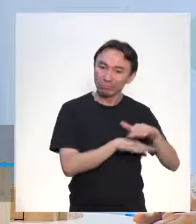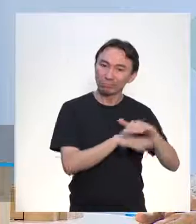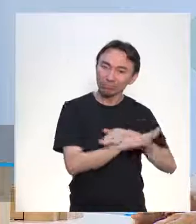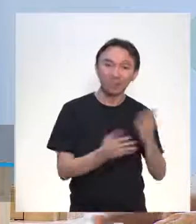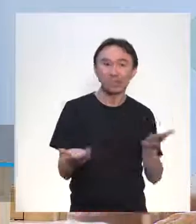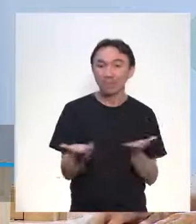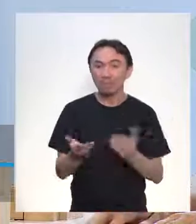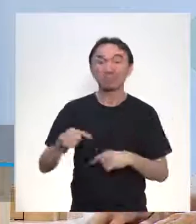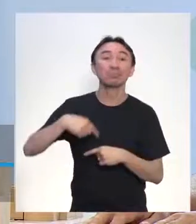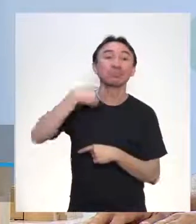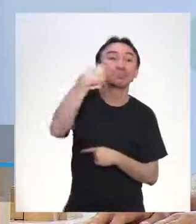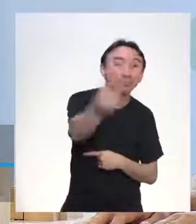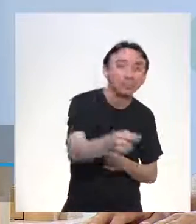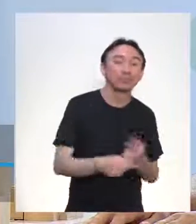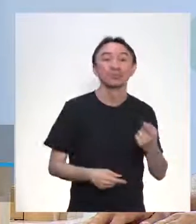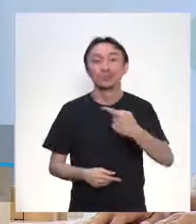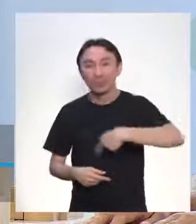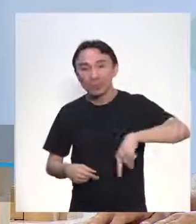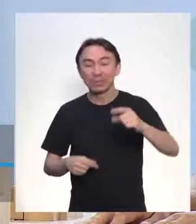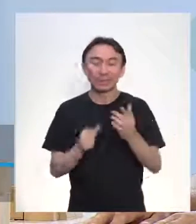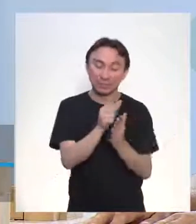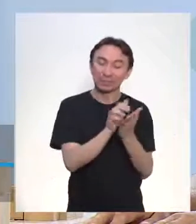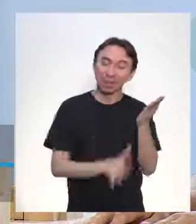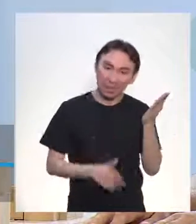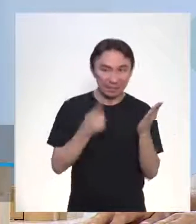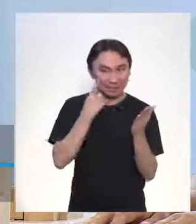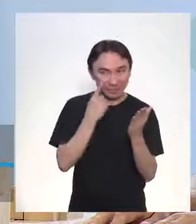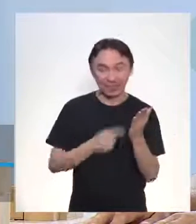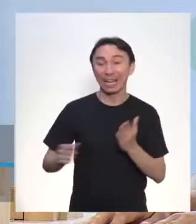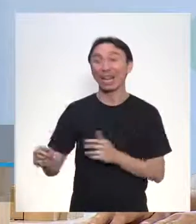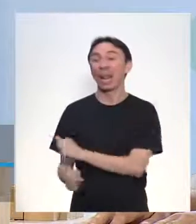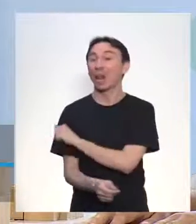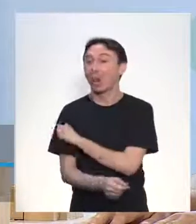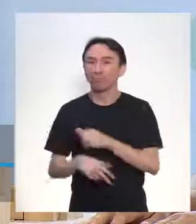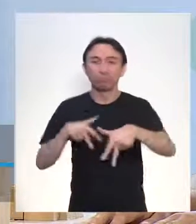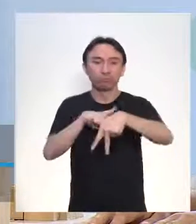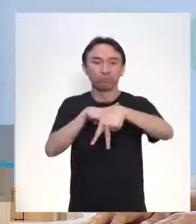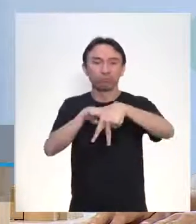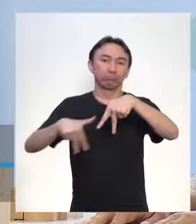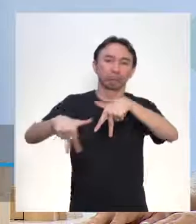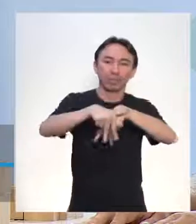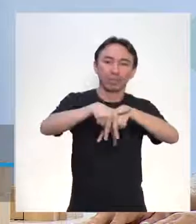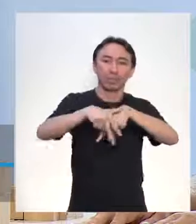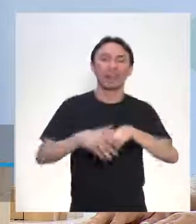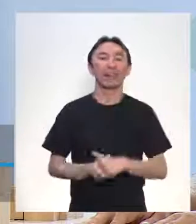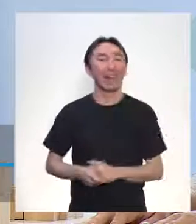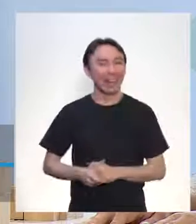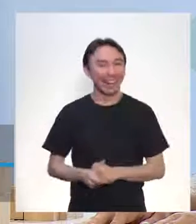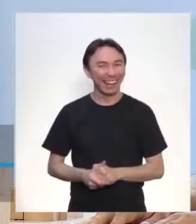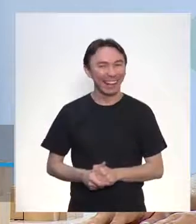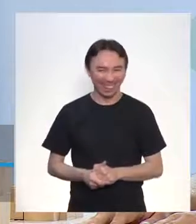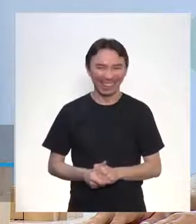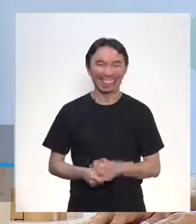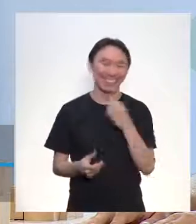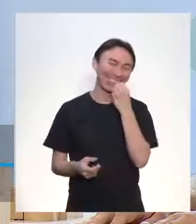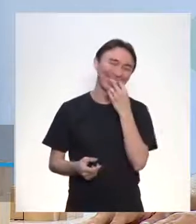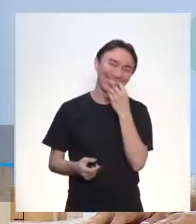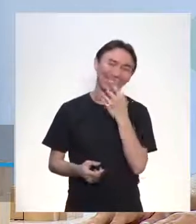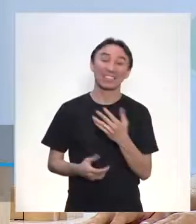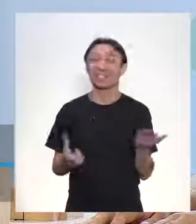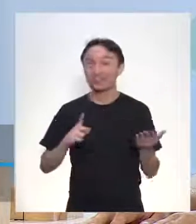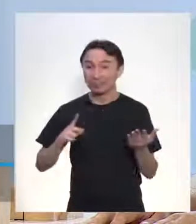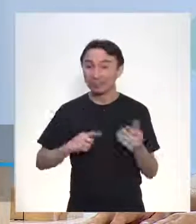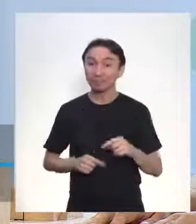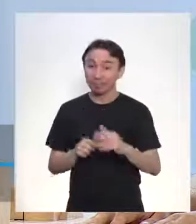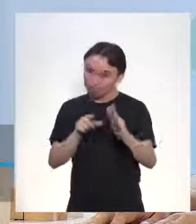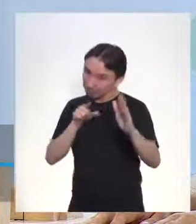possam contemplar esses alunos tão protagonistas. Sem mais delongas, né, sem mais enrolação, vamos direto à nossa questão